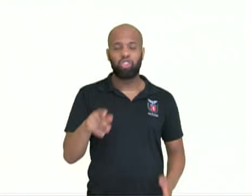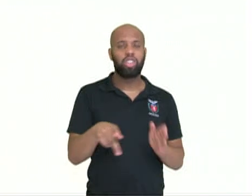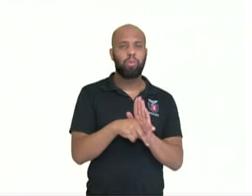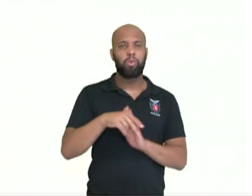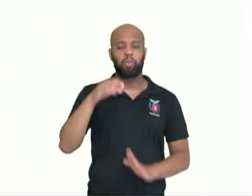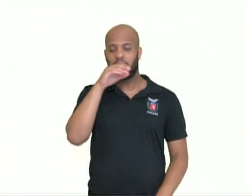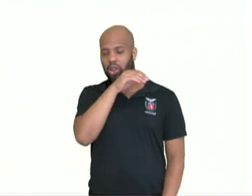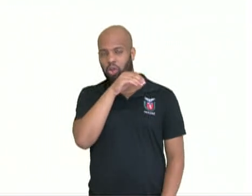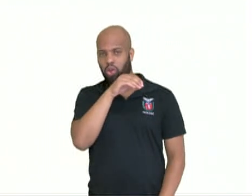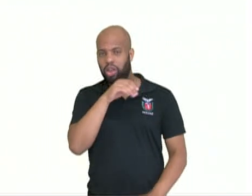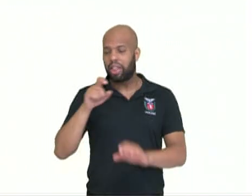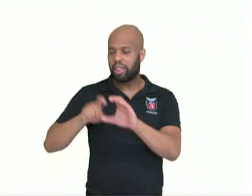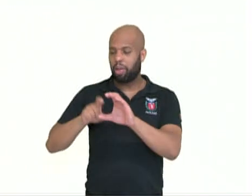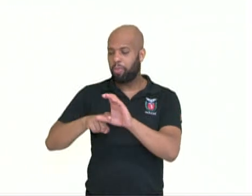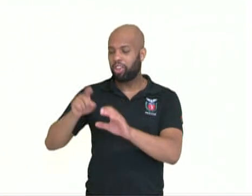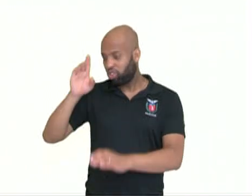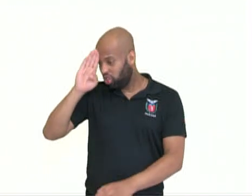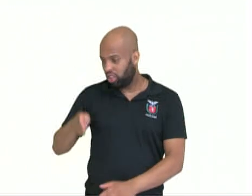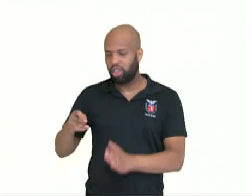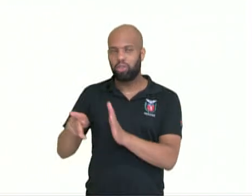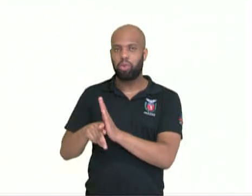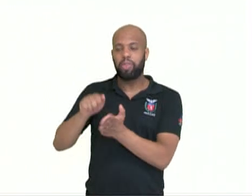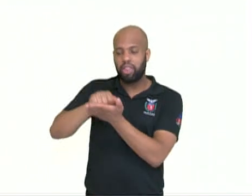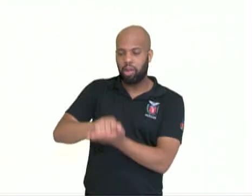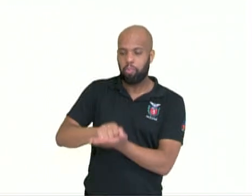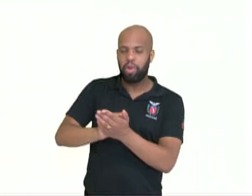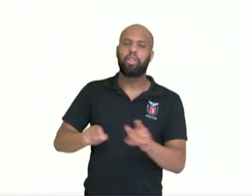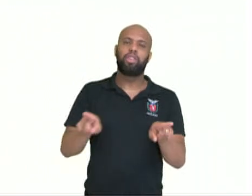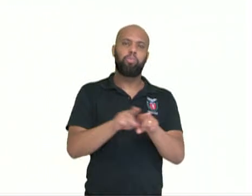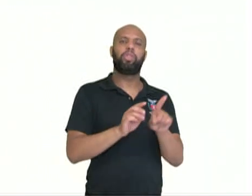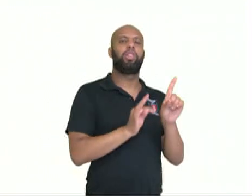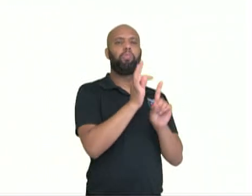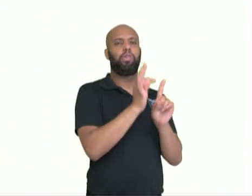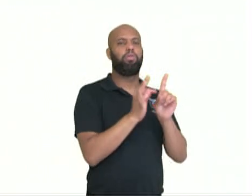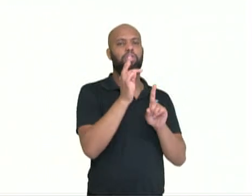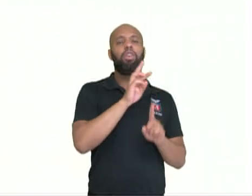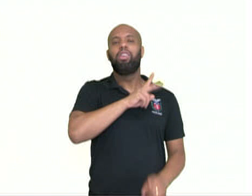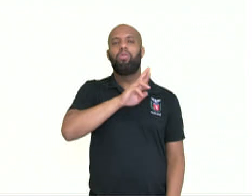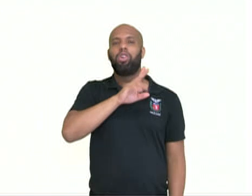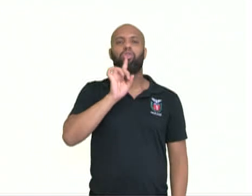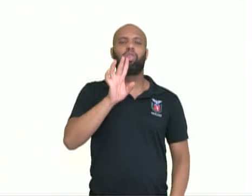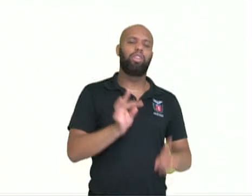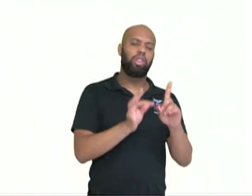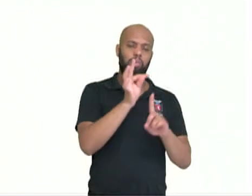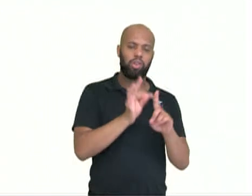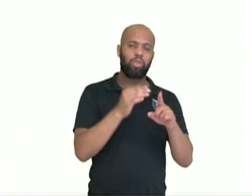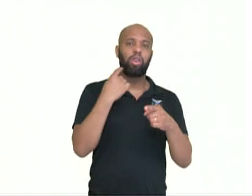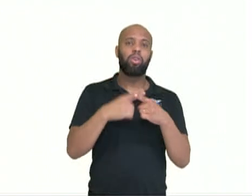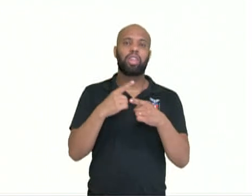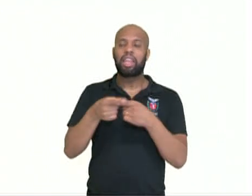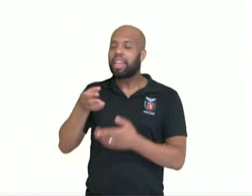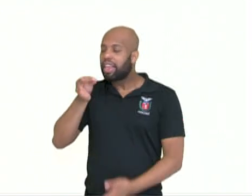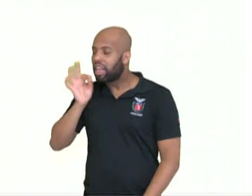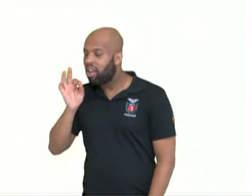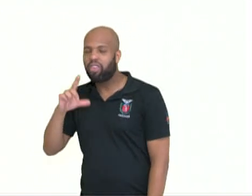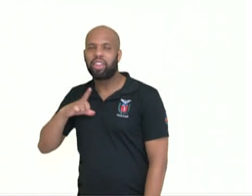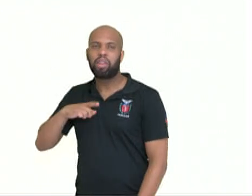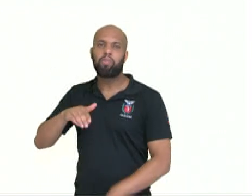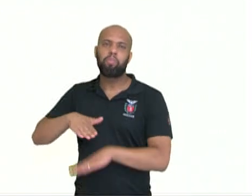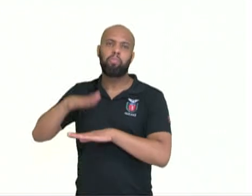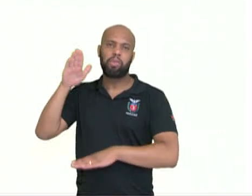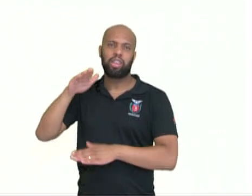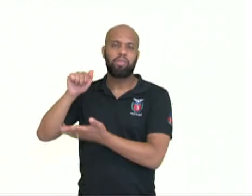da massa e da temperatura, não só da temperatura. Portanto, como o café tem muito mais massa do que aquelas